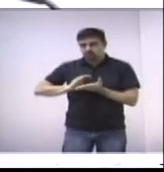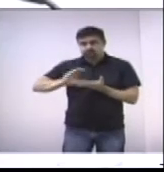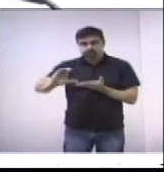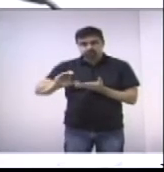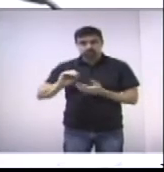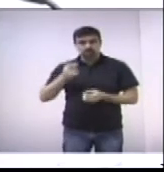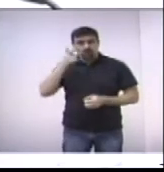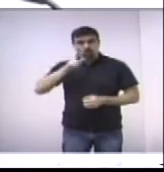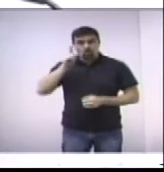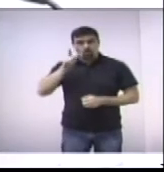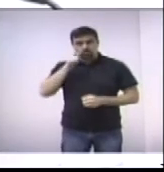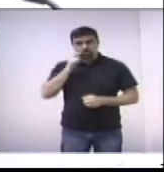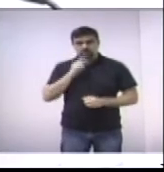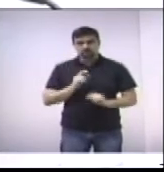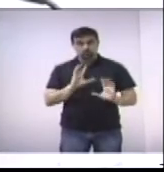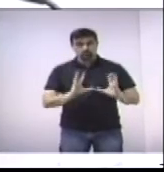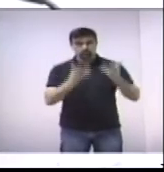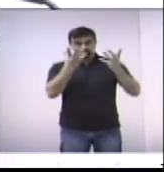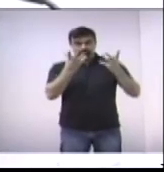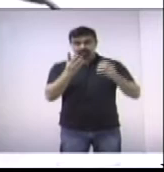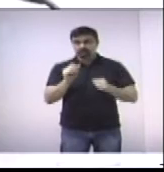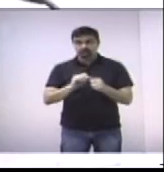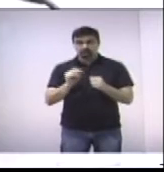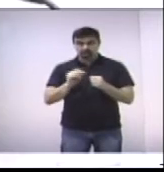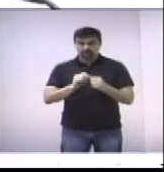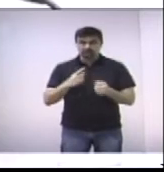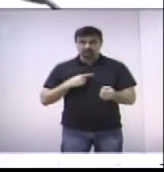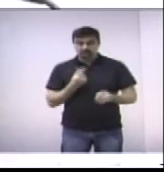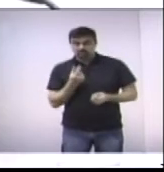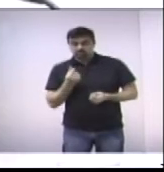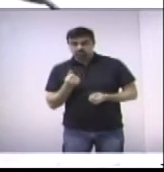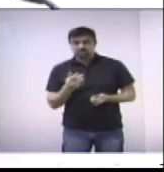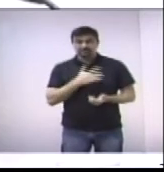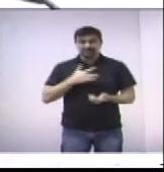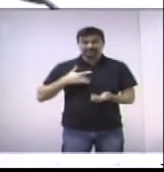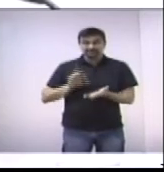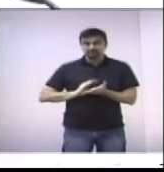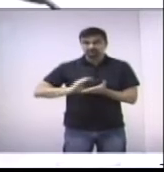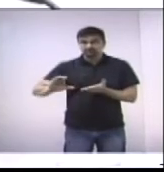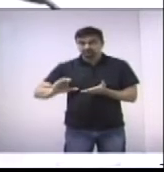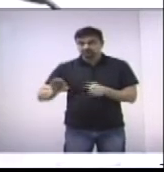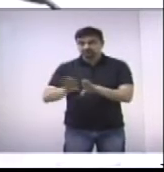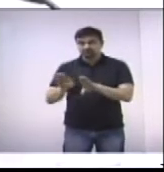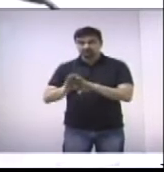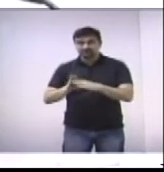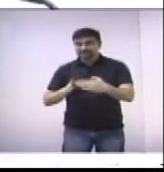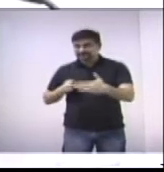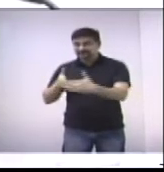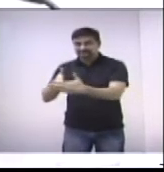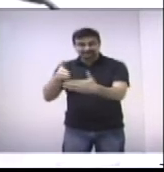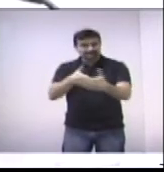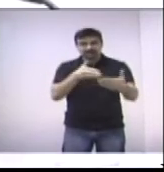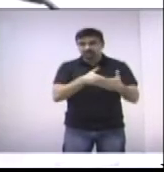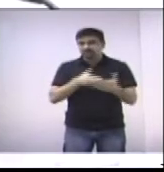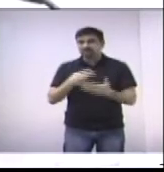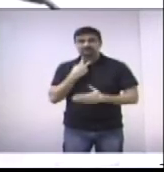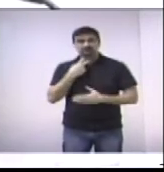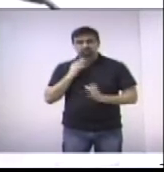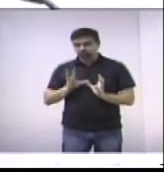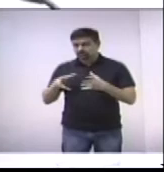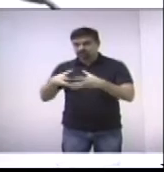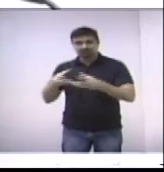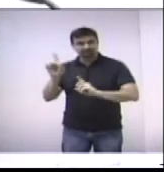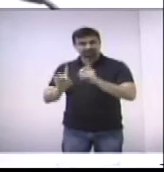agremiações carnavalescas dessa urbe que se encontravam e ainda se encontram impedidas que recebem qualquer tipo